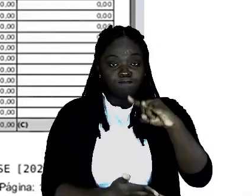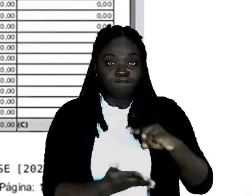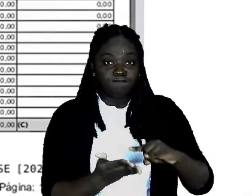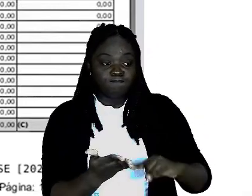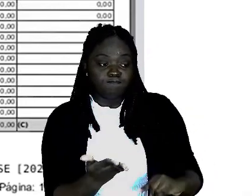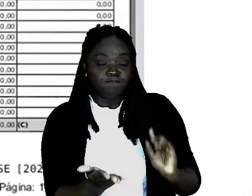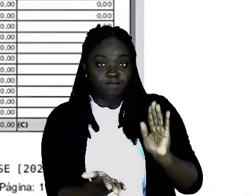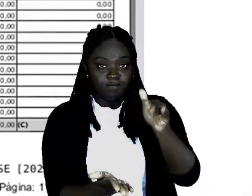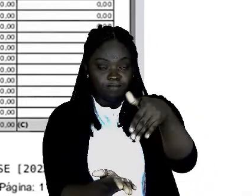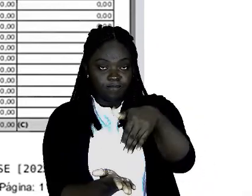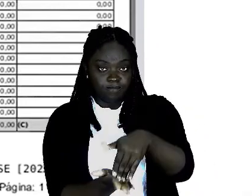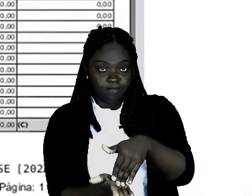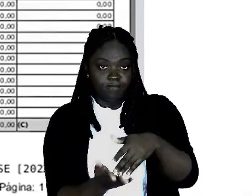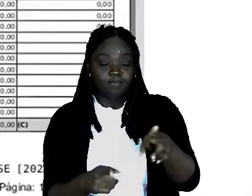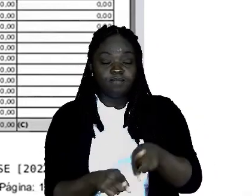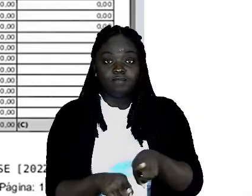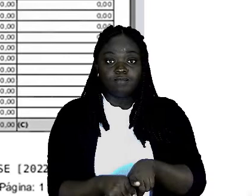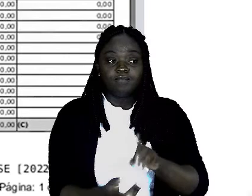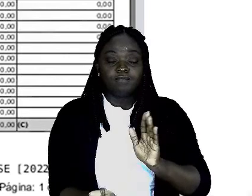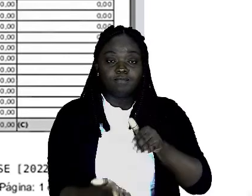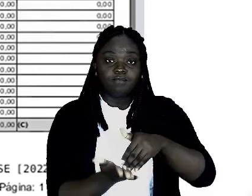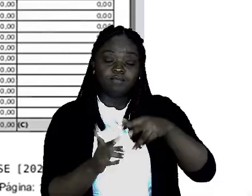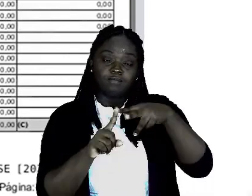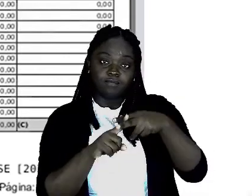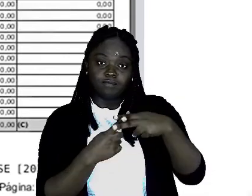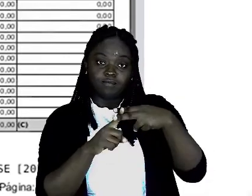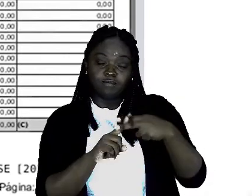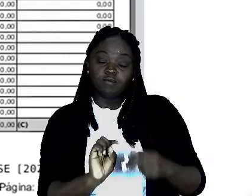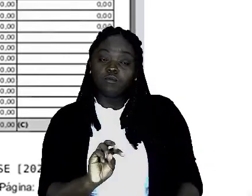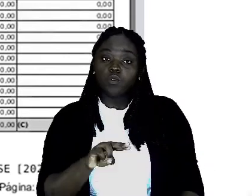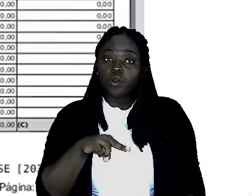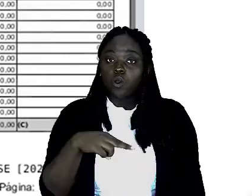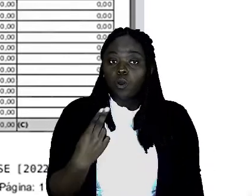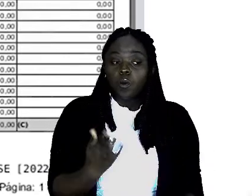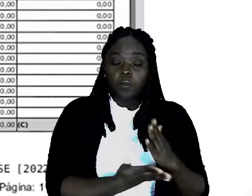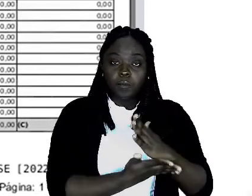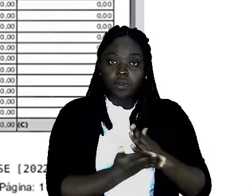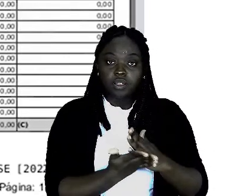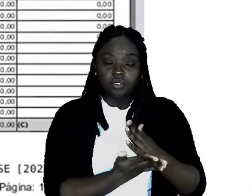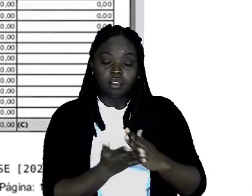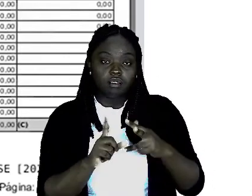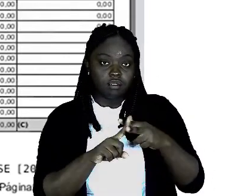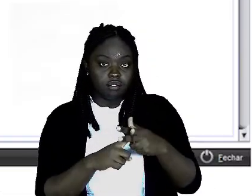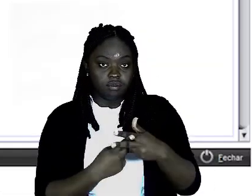final, final retificadora ou parcial retificadora.